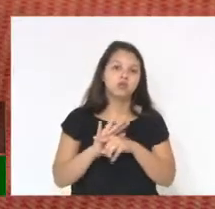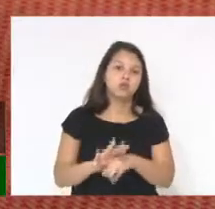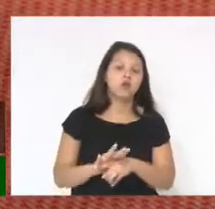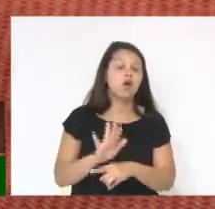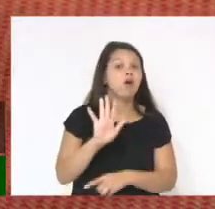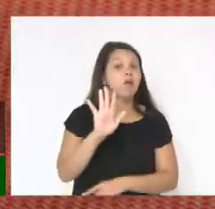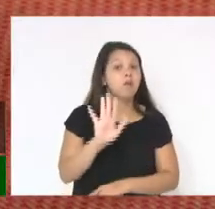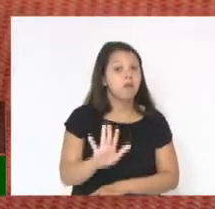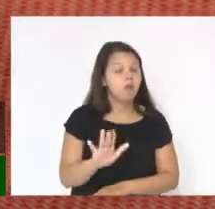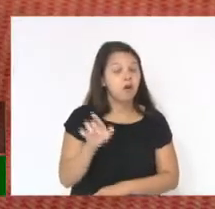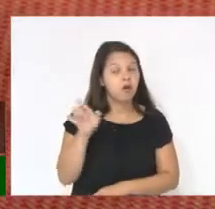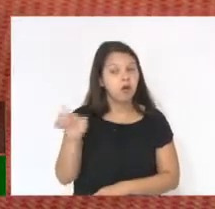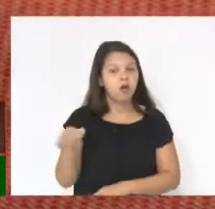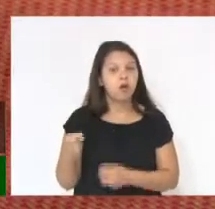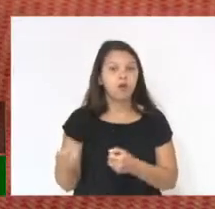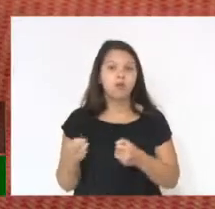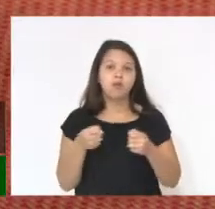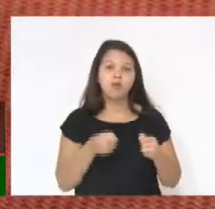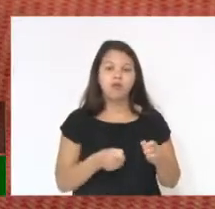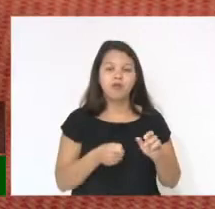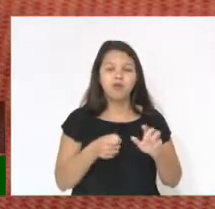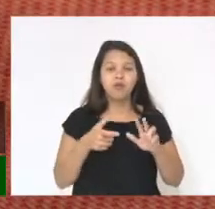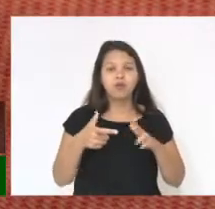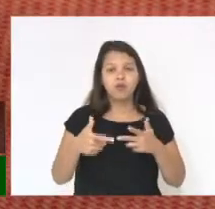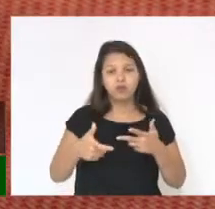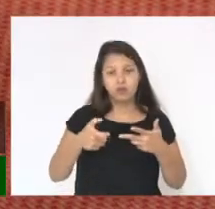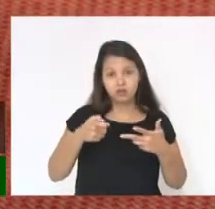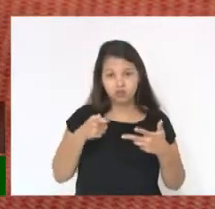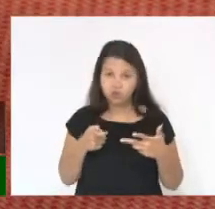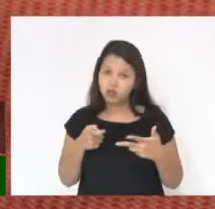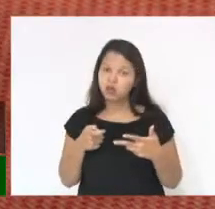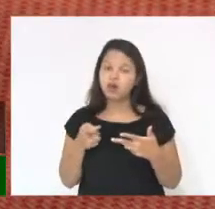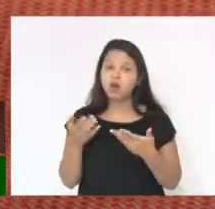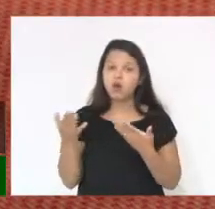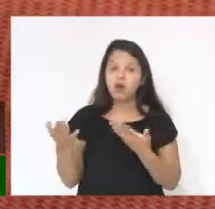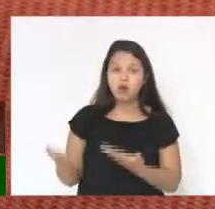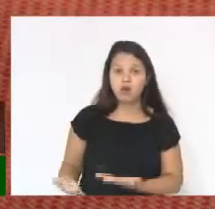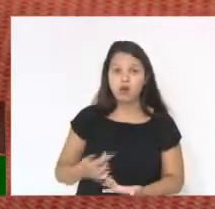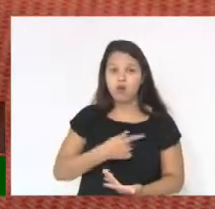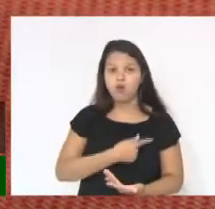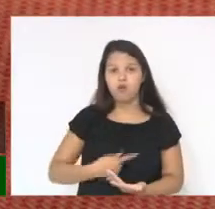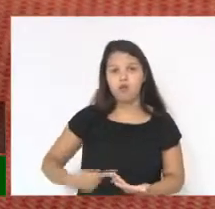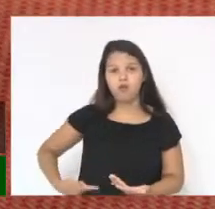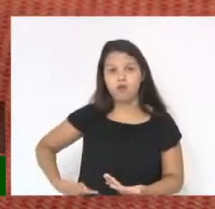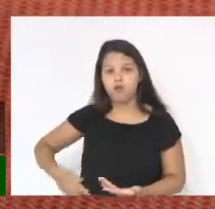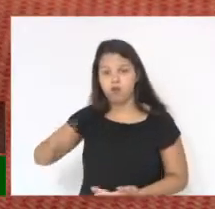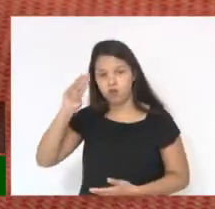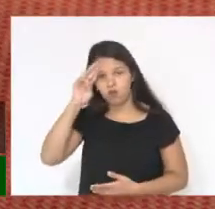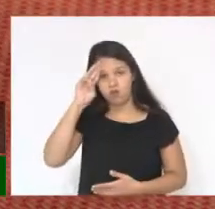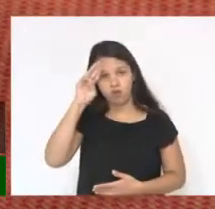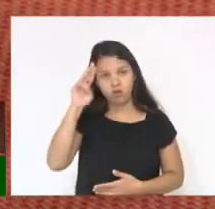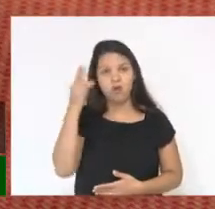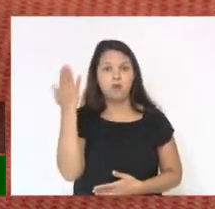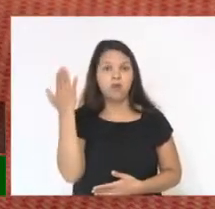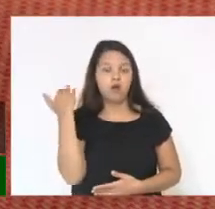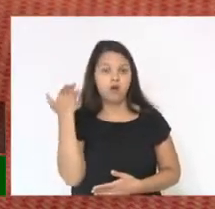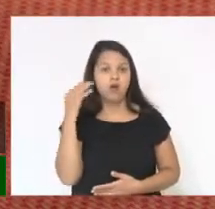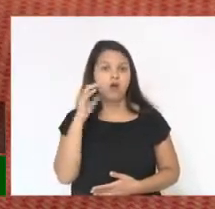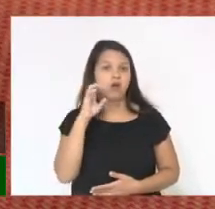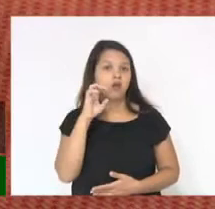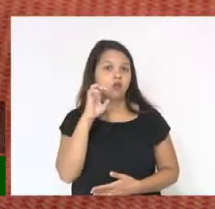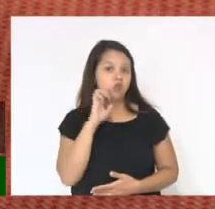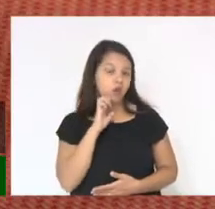ao executivo. Nesse momento, o governador é o Carlos Moisés, como antes foi o Eduardo, como antes dele